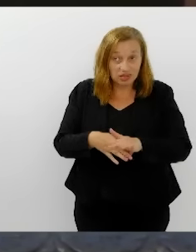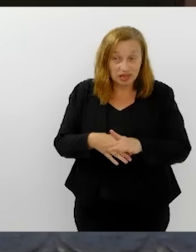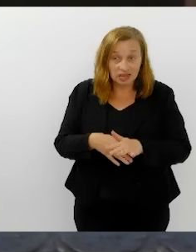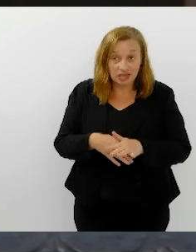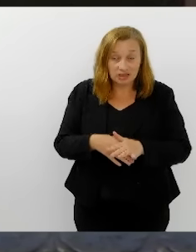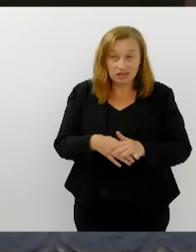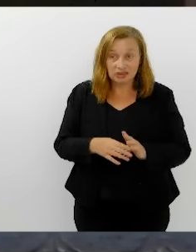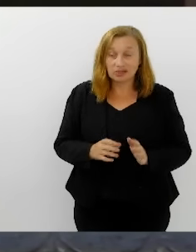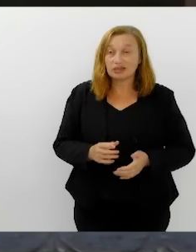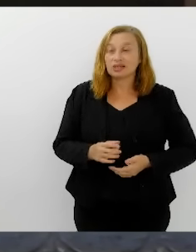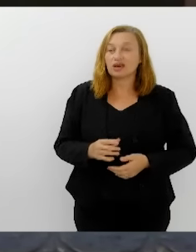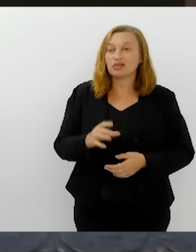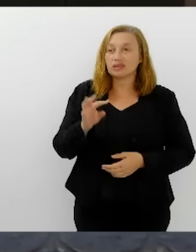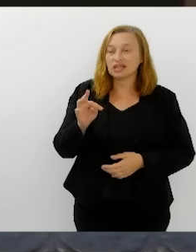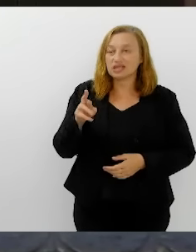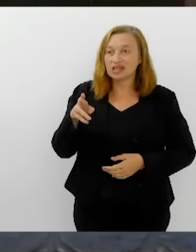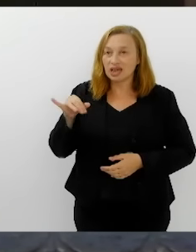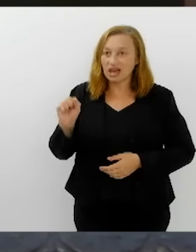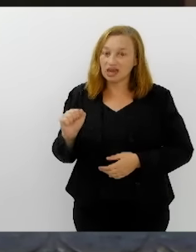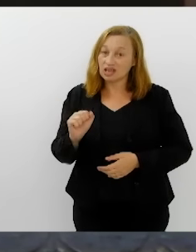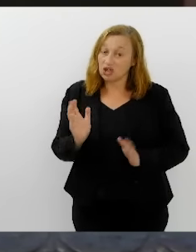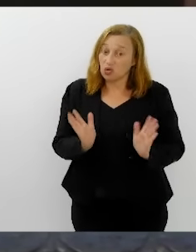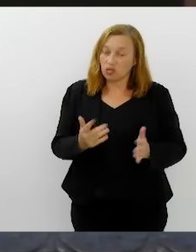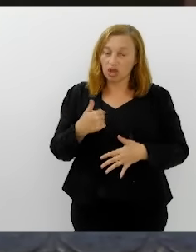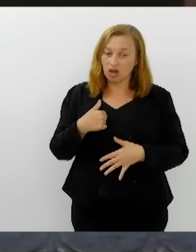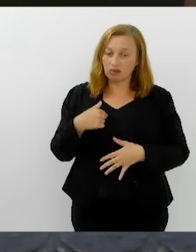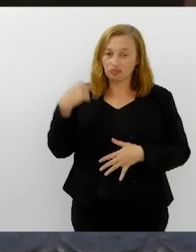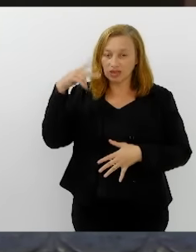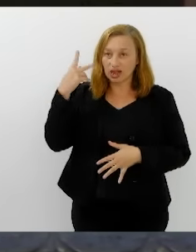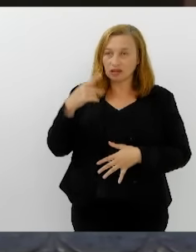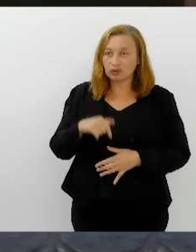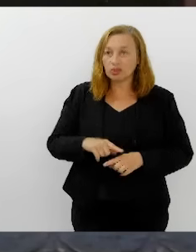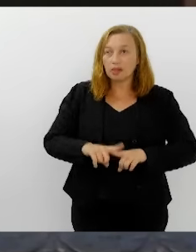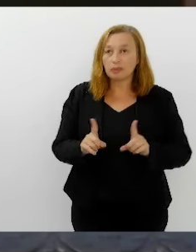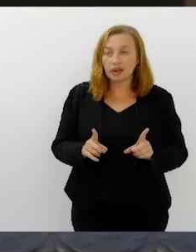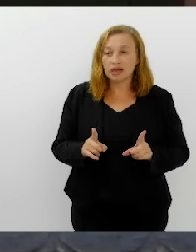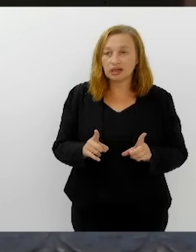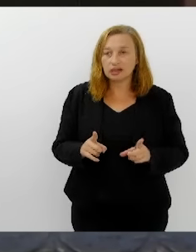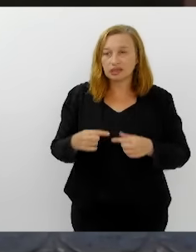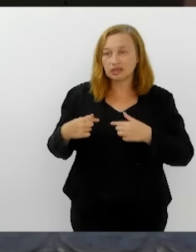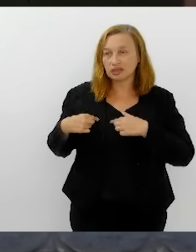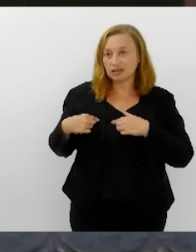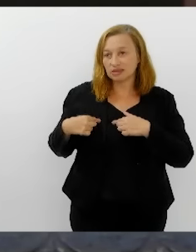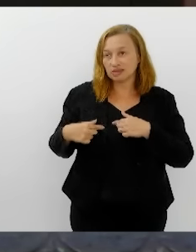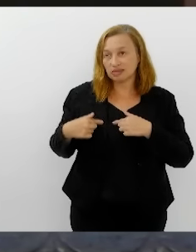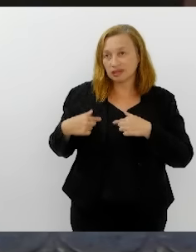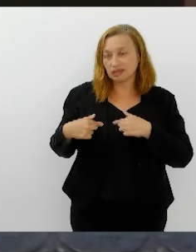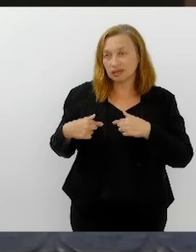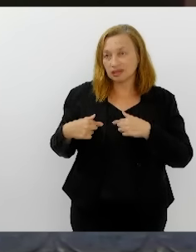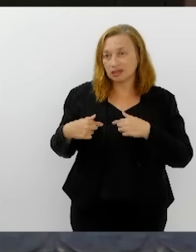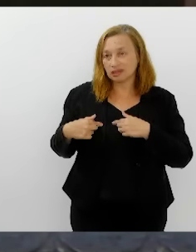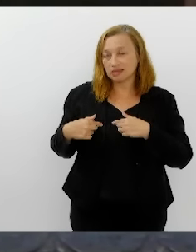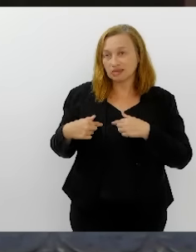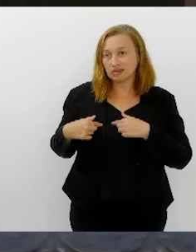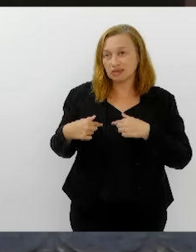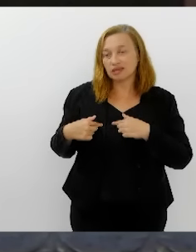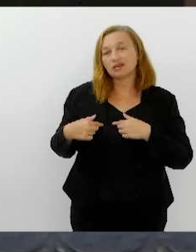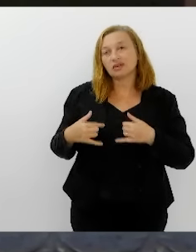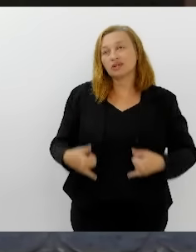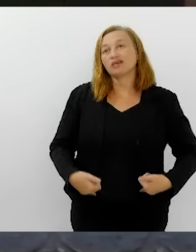terciária e hoje eu estou como vereadora aqui junto. Mas a minha insígnia está aqui. E eu muito me honro